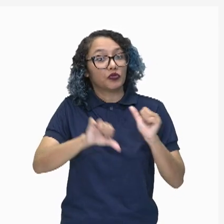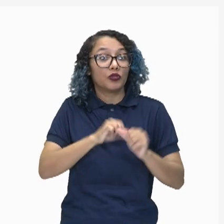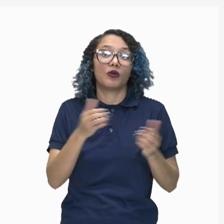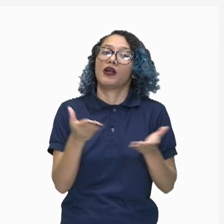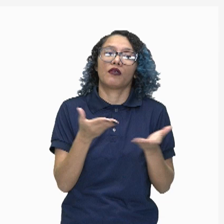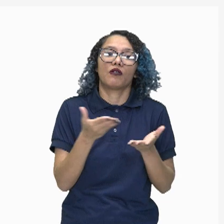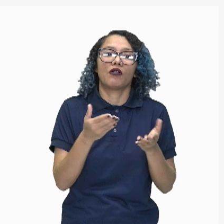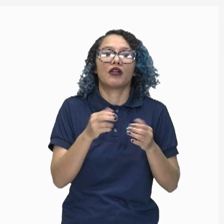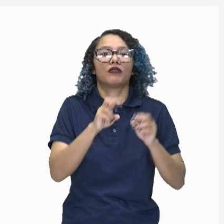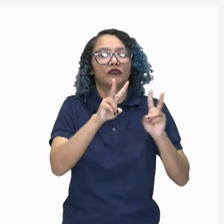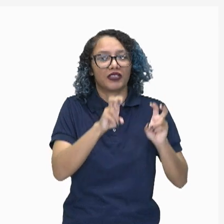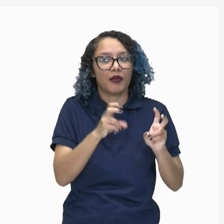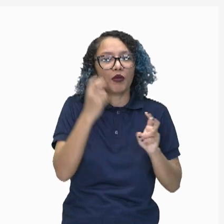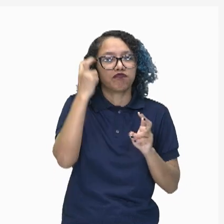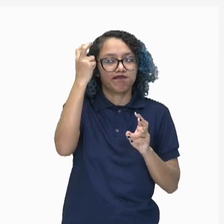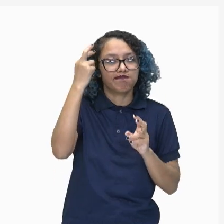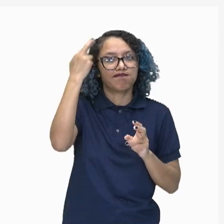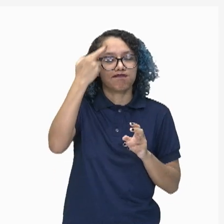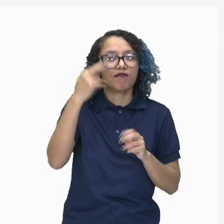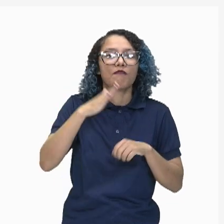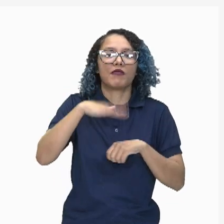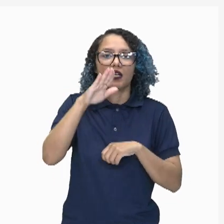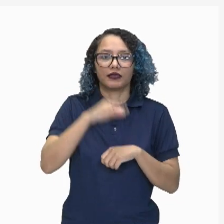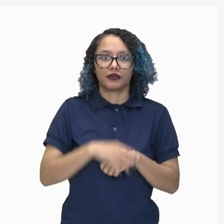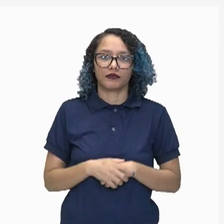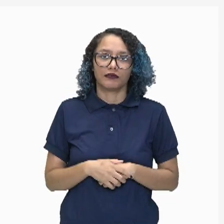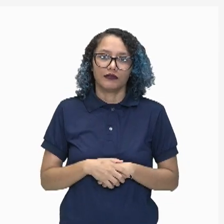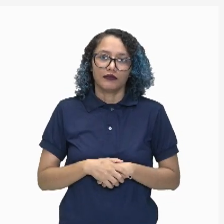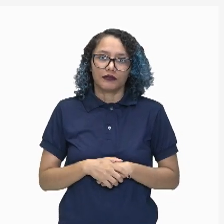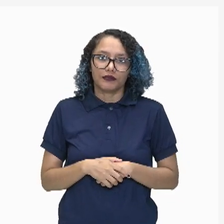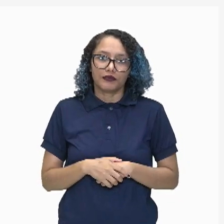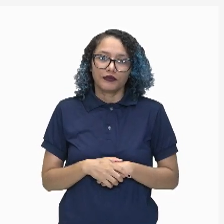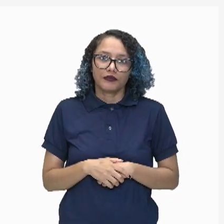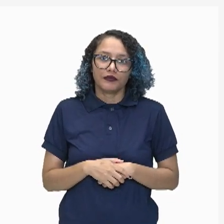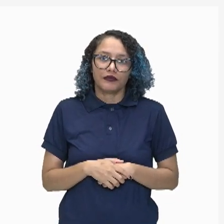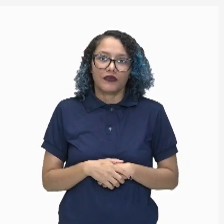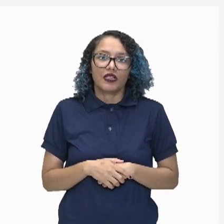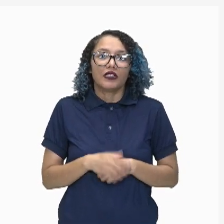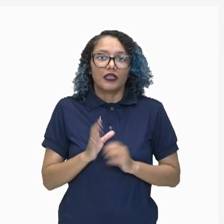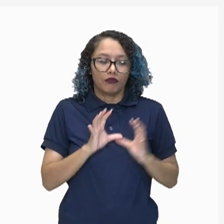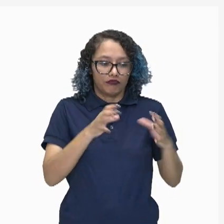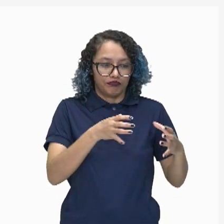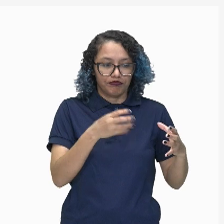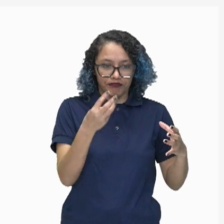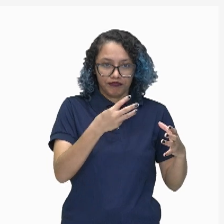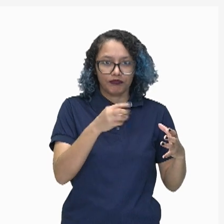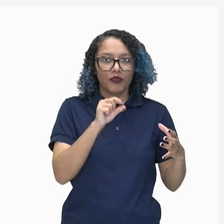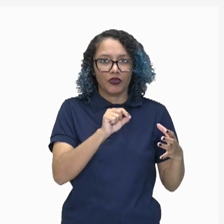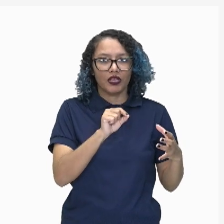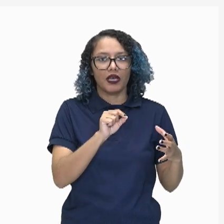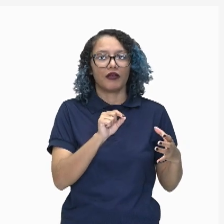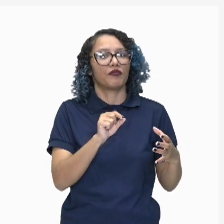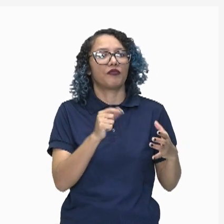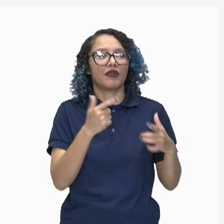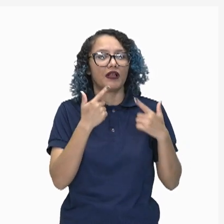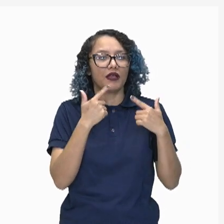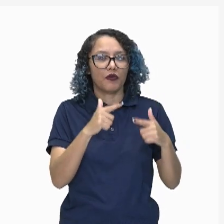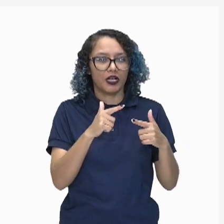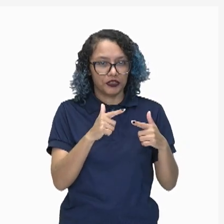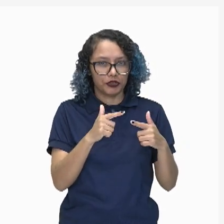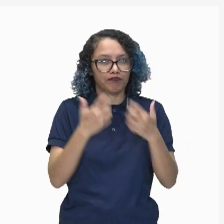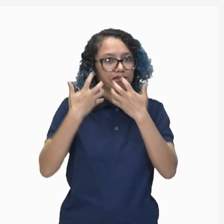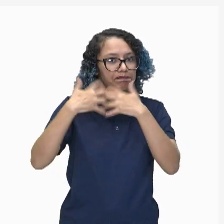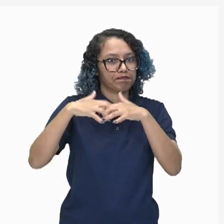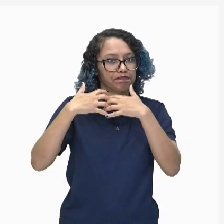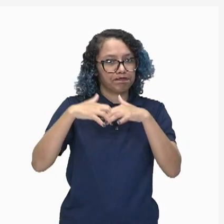intelectual e reflexiva. Então os autores da geração de 45 preferiam uma linguagem mais contida e racional, evitando o excesso